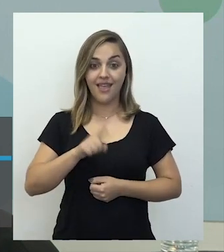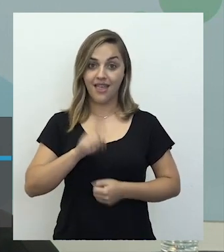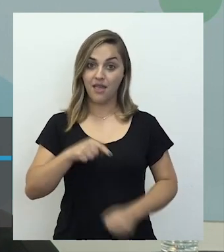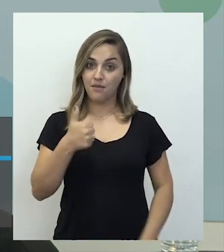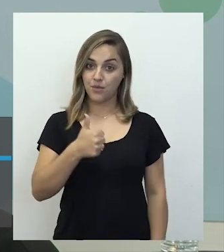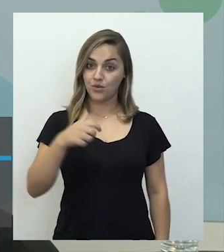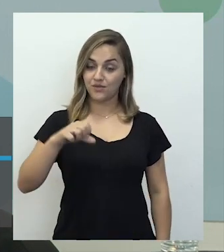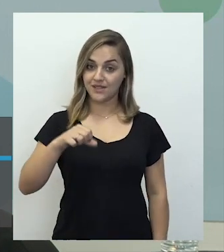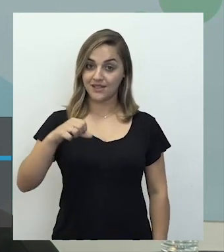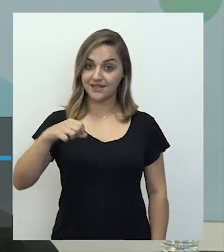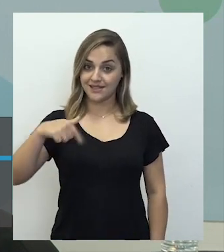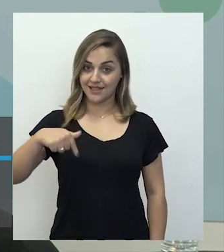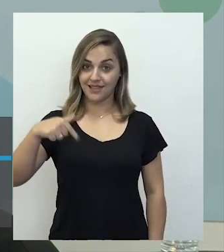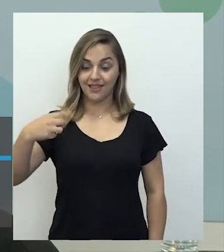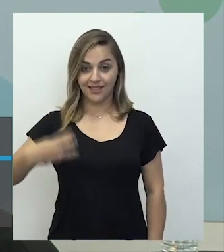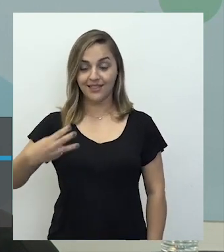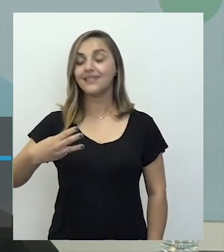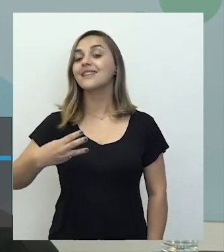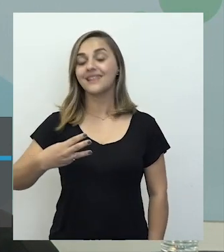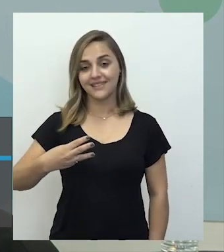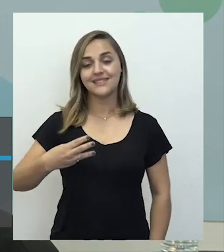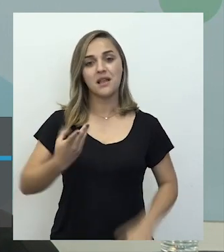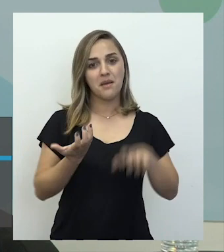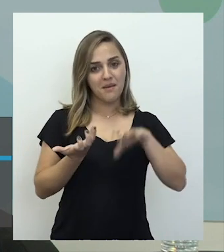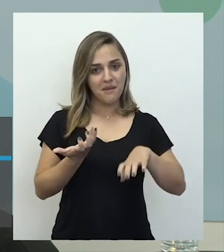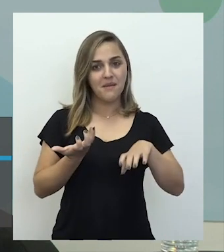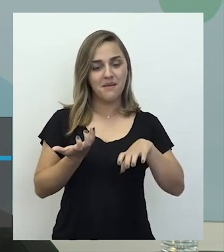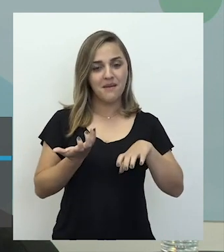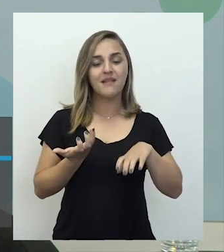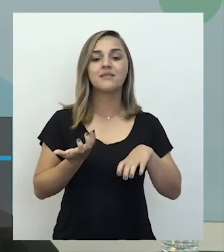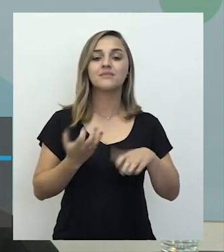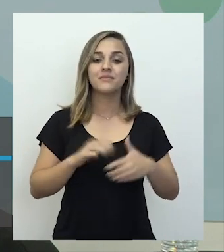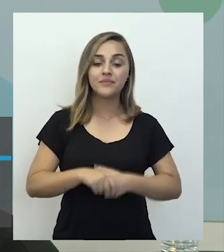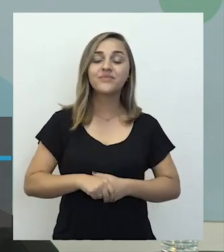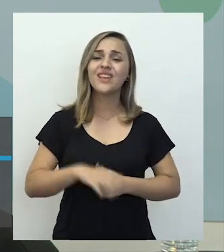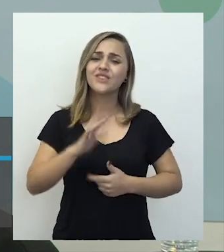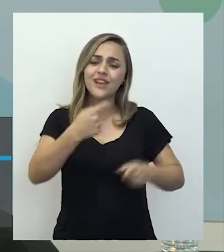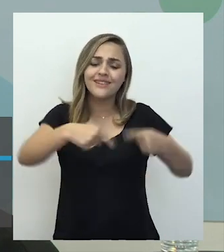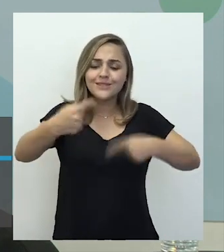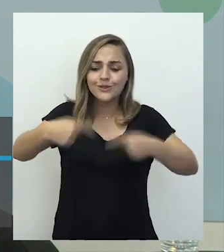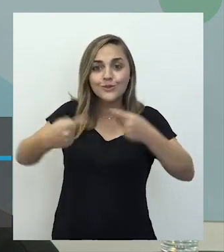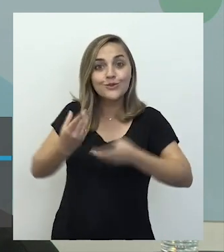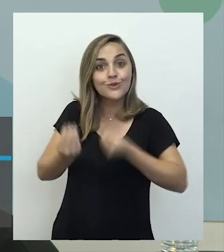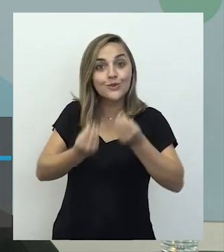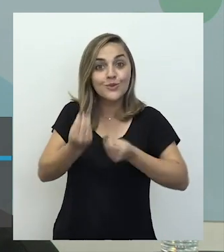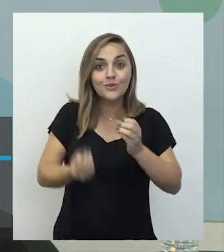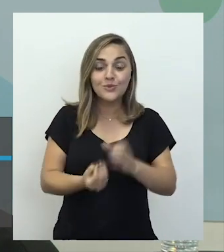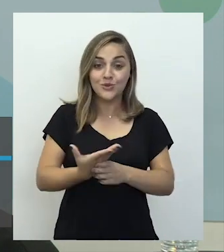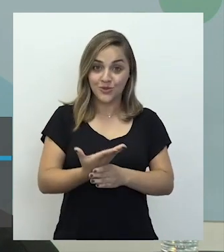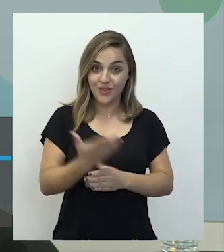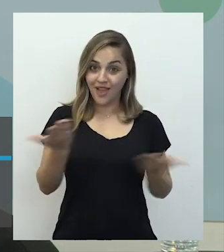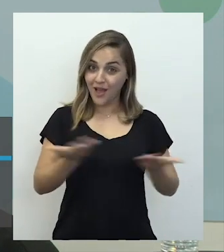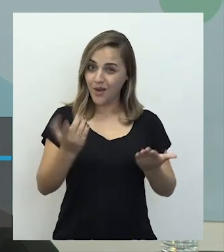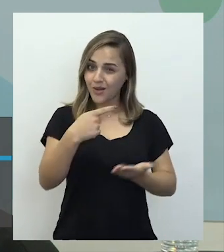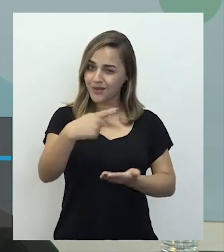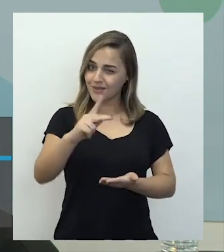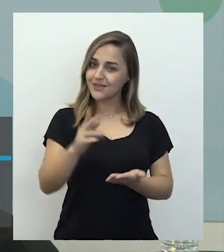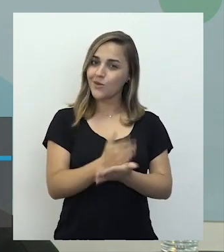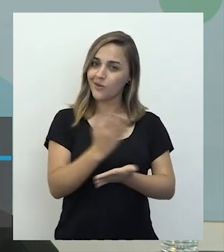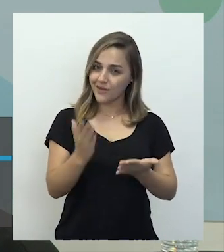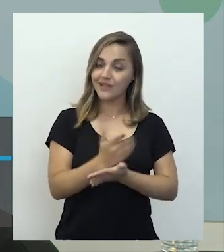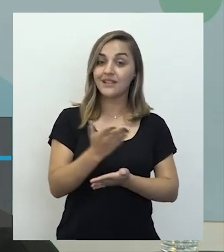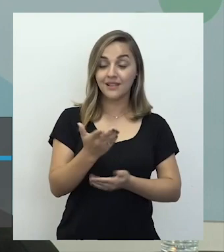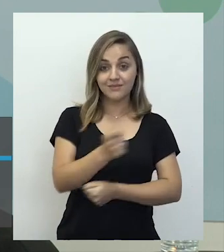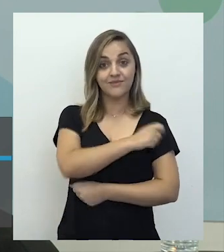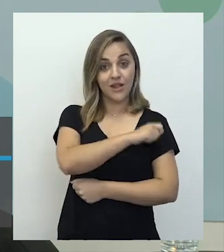1973 e em Brasília. Já que a gente discutiu um pouquinho como surgiu e tal, pegue aí o seu caderno do aluno agora que a gente vai começar